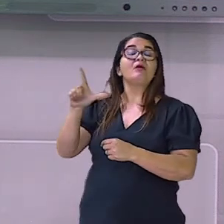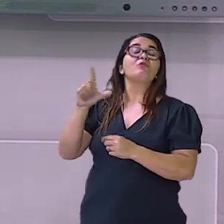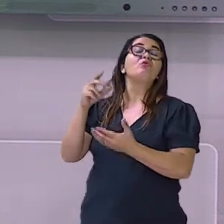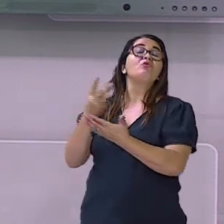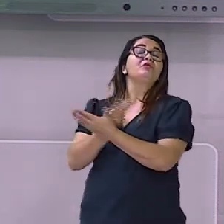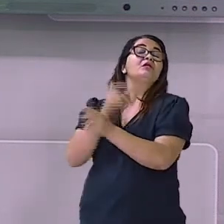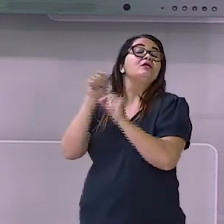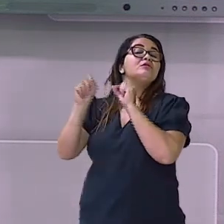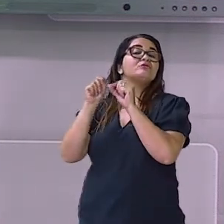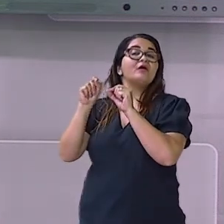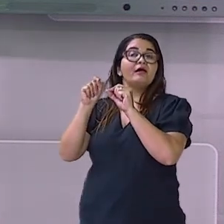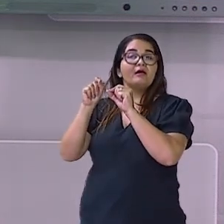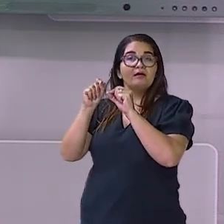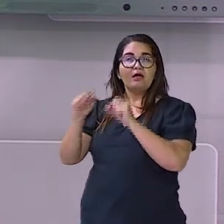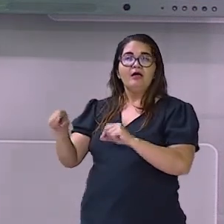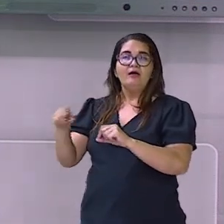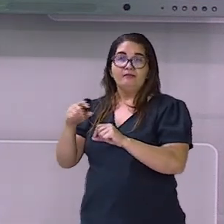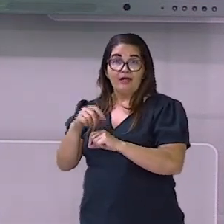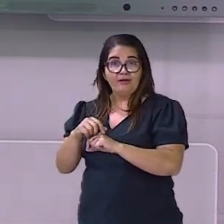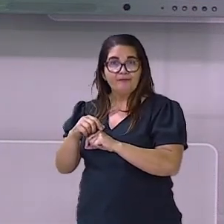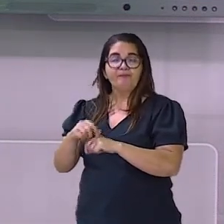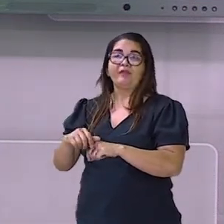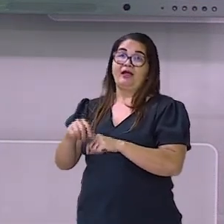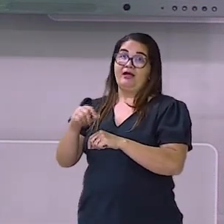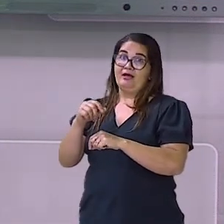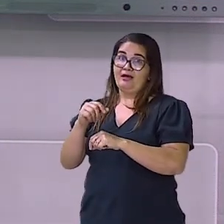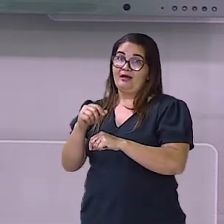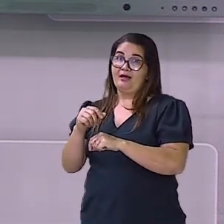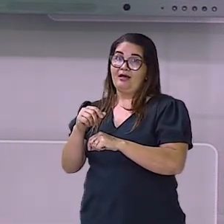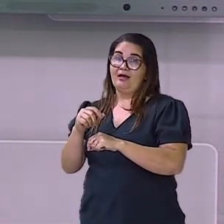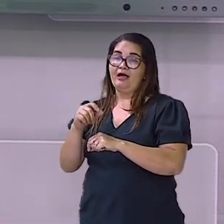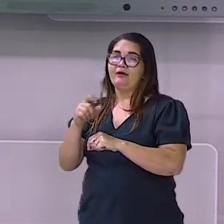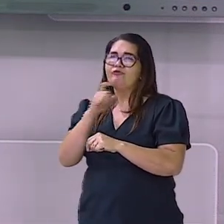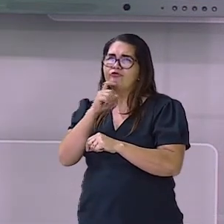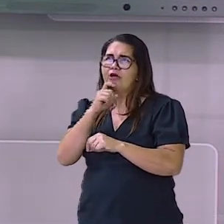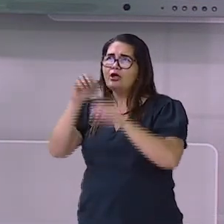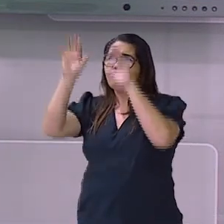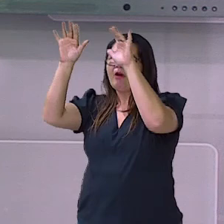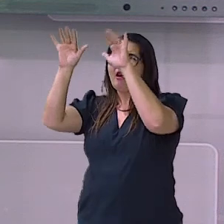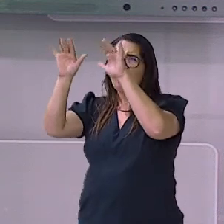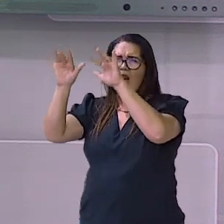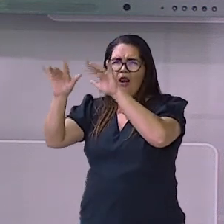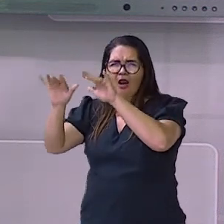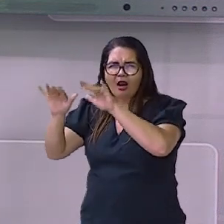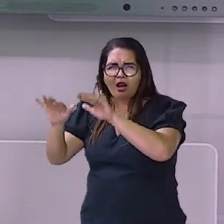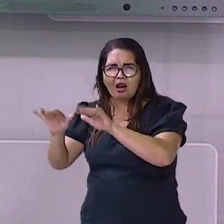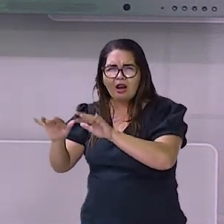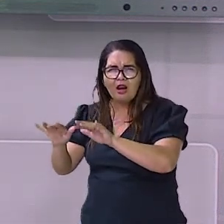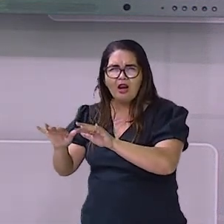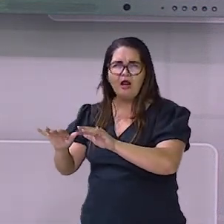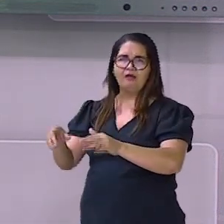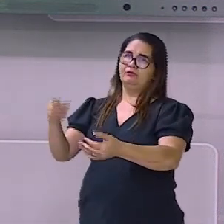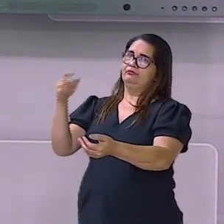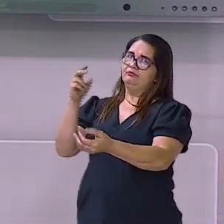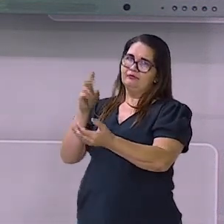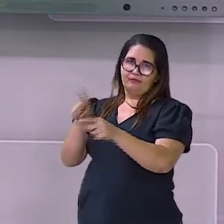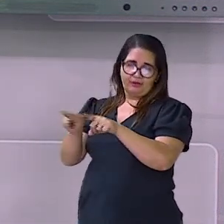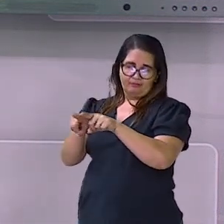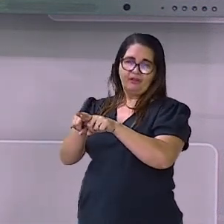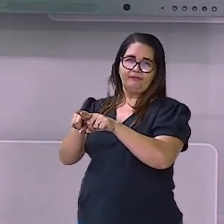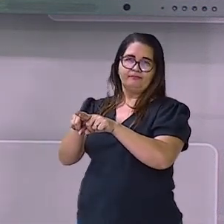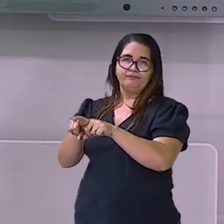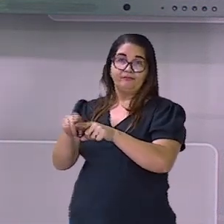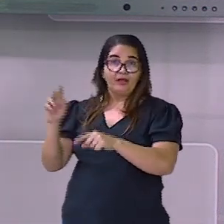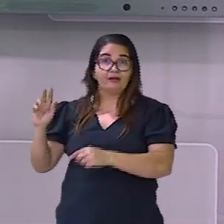Quando vocês forem estudar na Europa, principalmente, vocês vão ver que a vegetação que predomina aqui é a tundra.